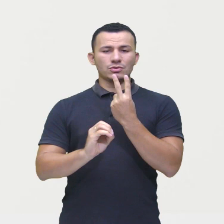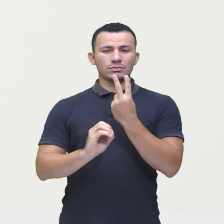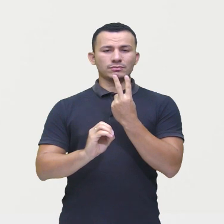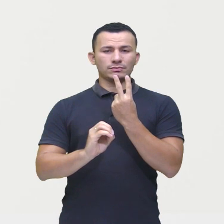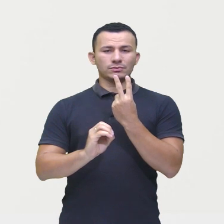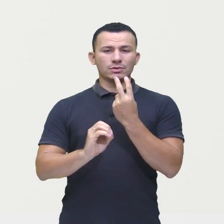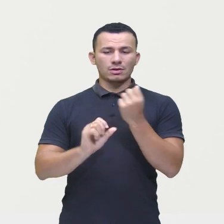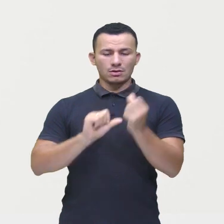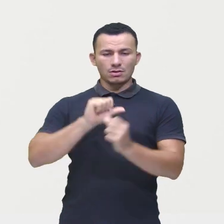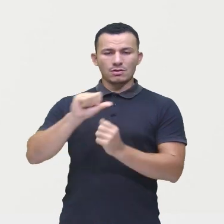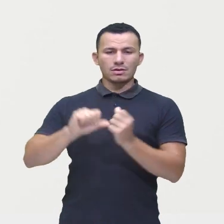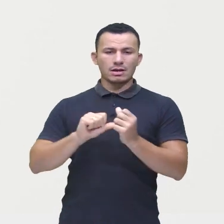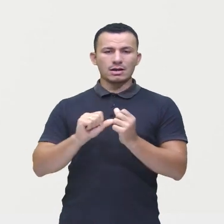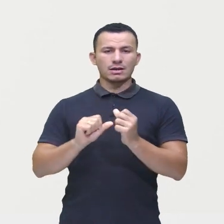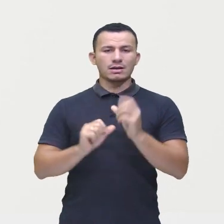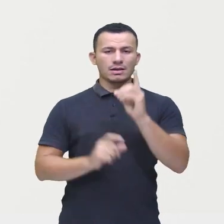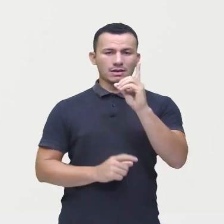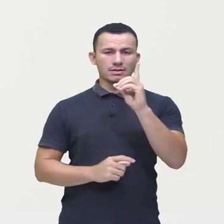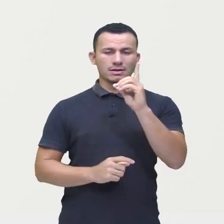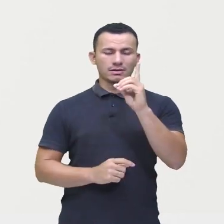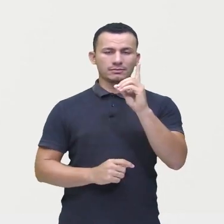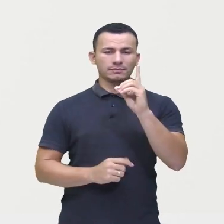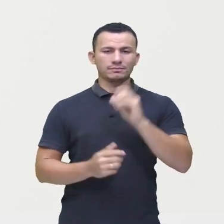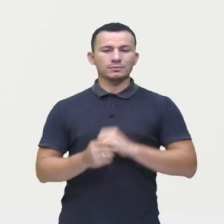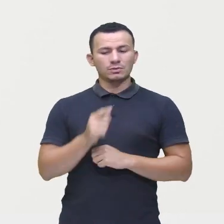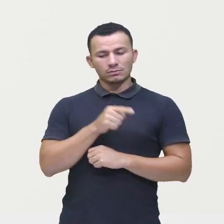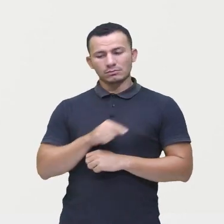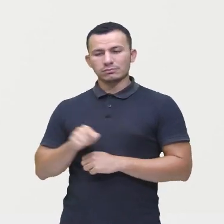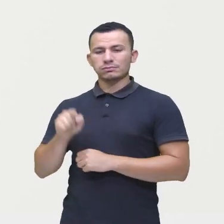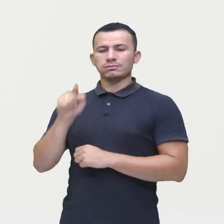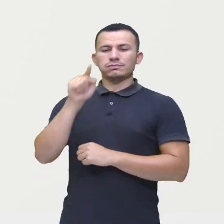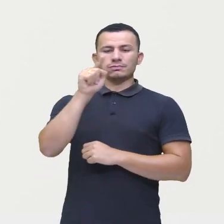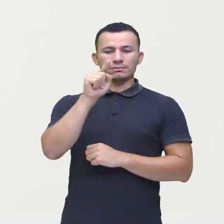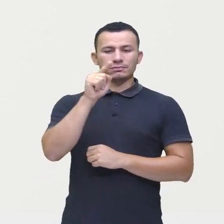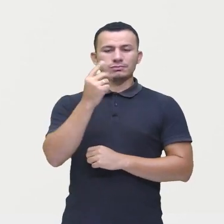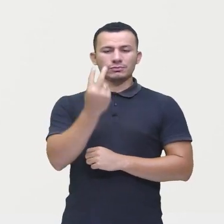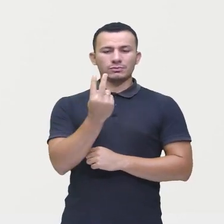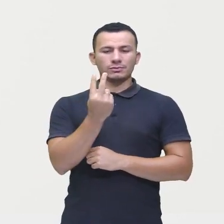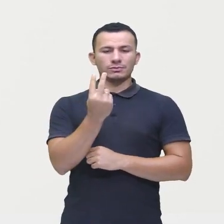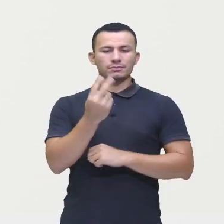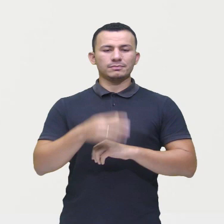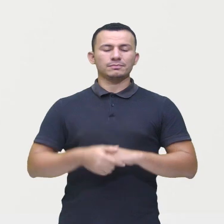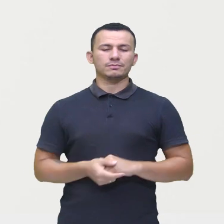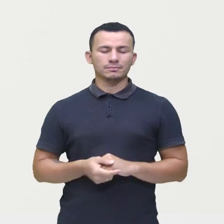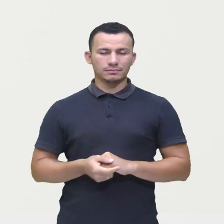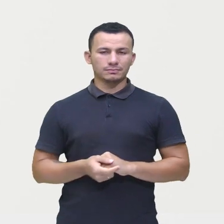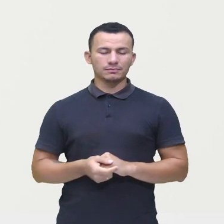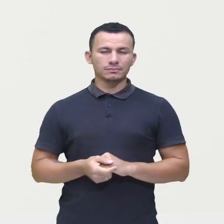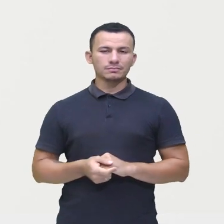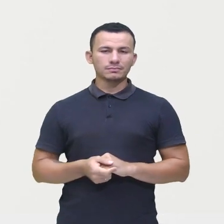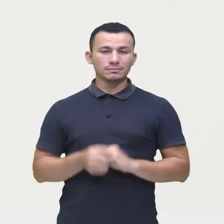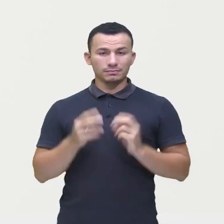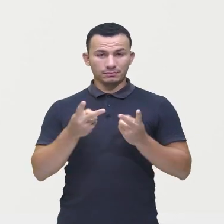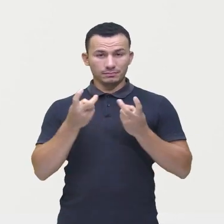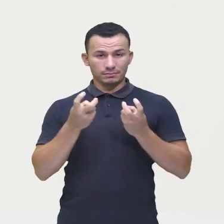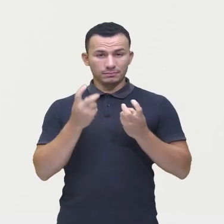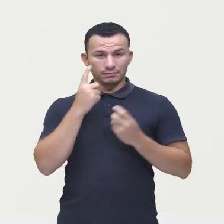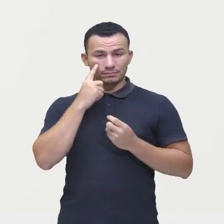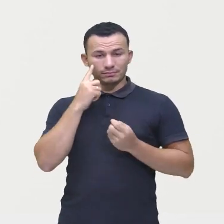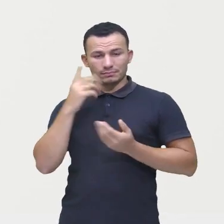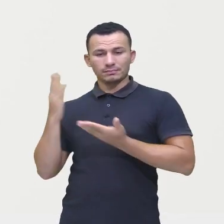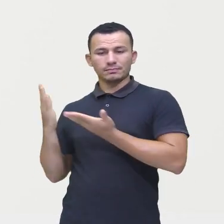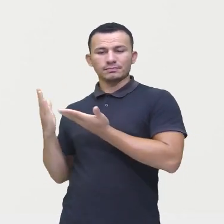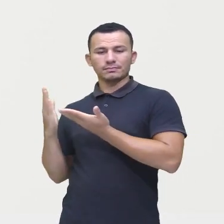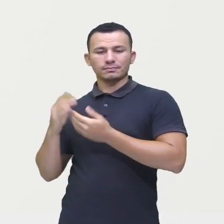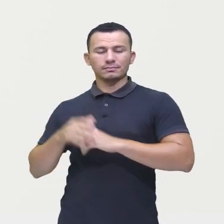casa das dezenas aqui no lugar do 1. Ó. Então, ele vai subir o 2. Ó. Vou colocar aqui, ó, 2. Olha aqui o 2 subindo.